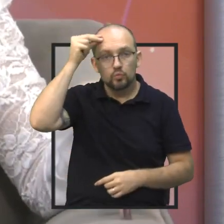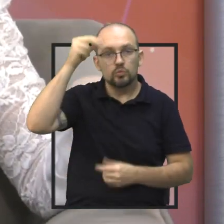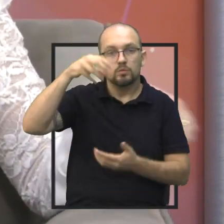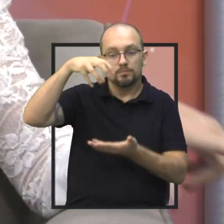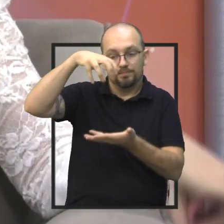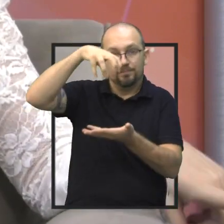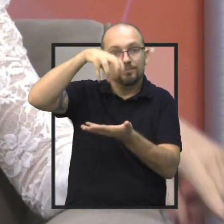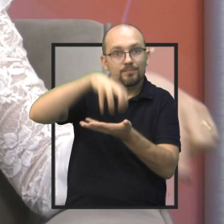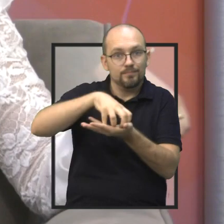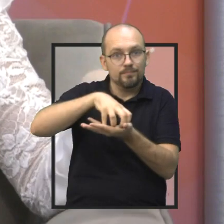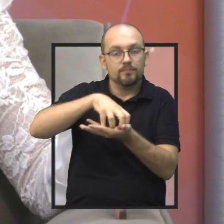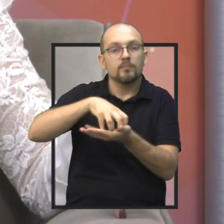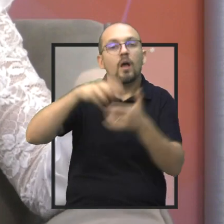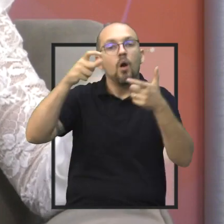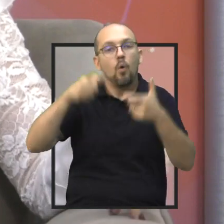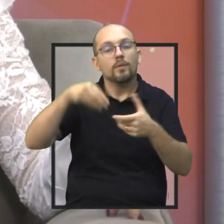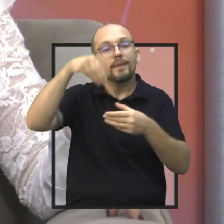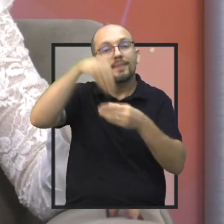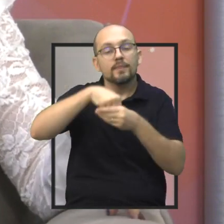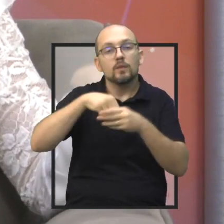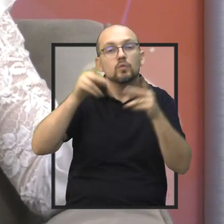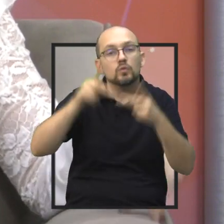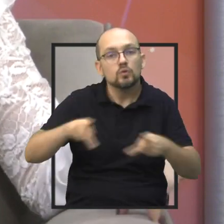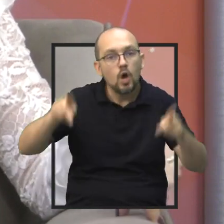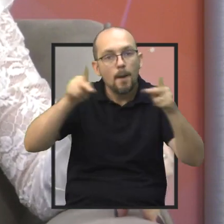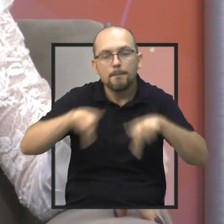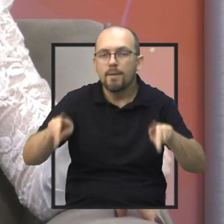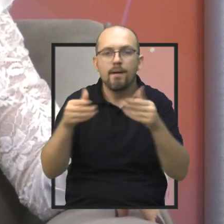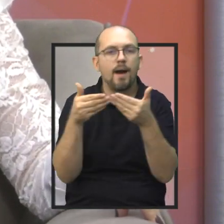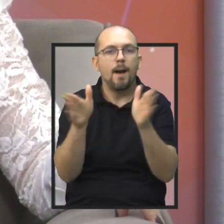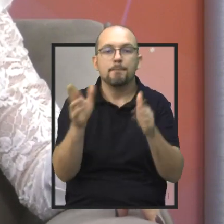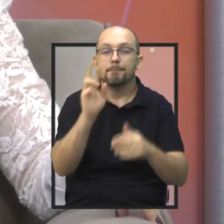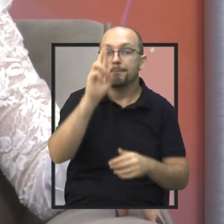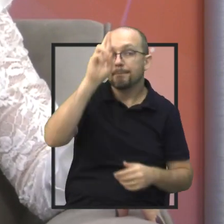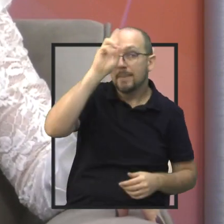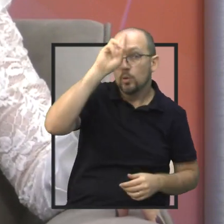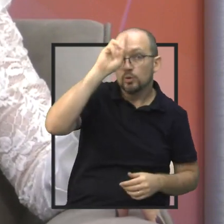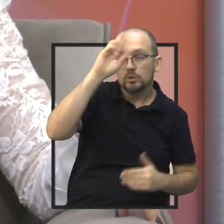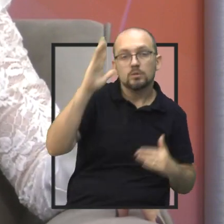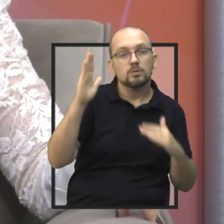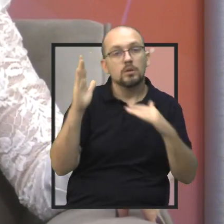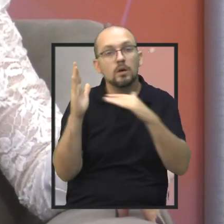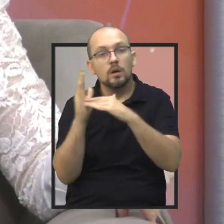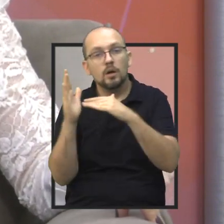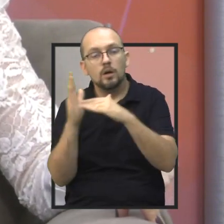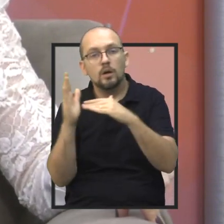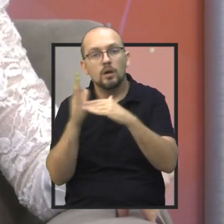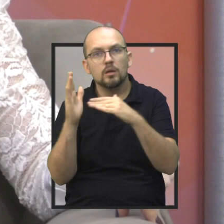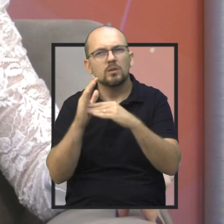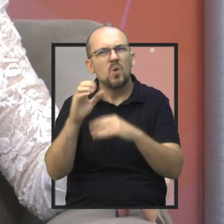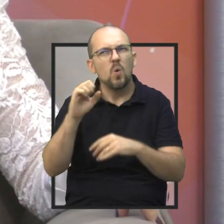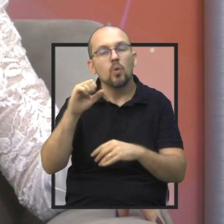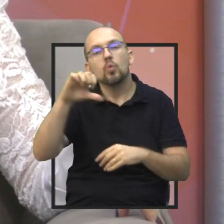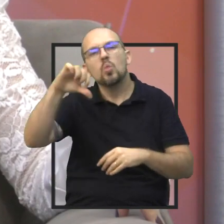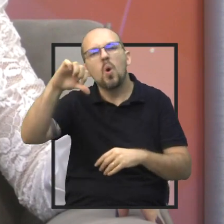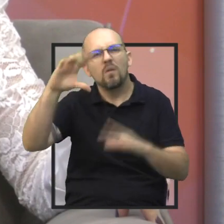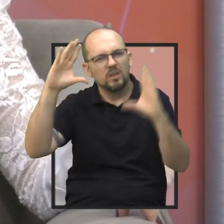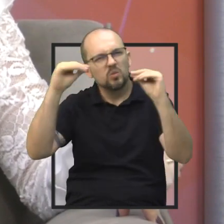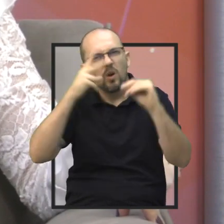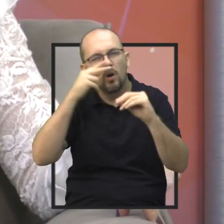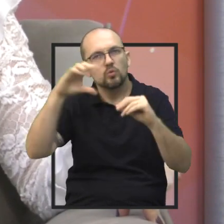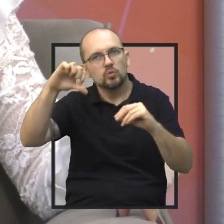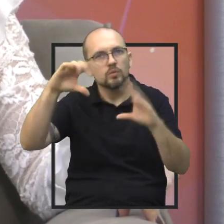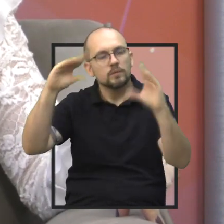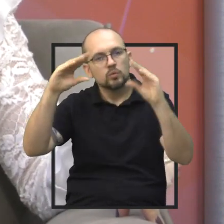a vigilância está com um posto de vacinação dentro do shopping, que está ficando aberto da meio-dia às 9 da noite, se não me